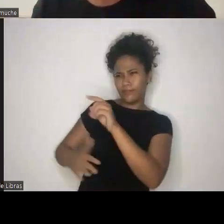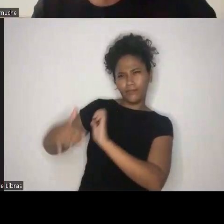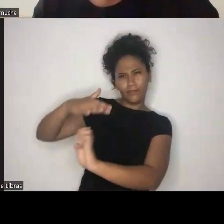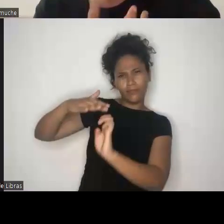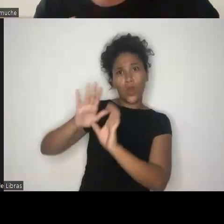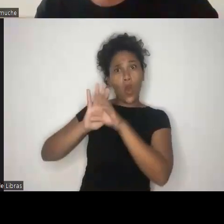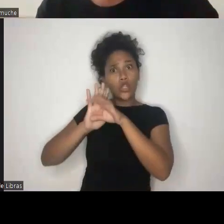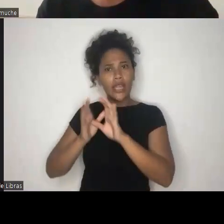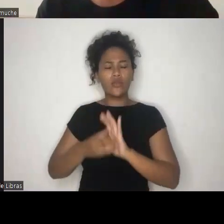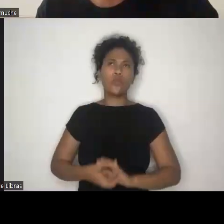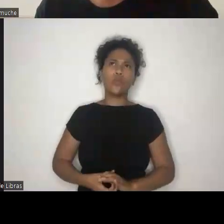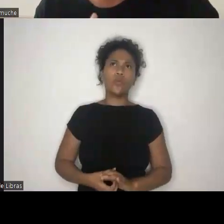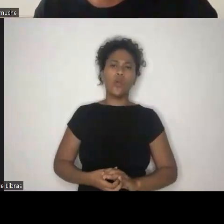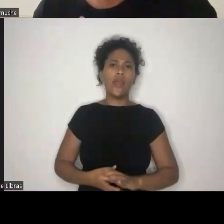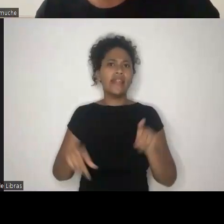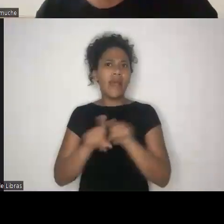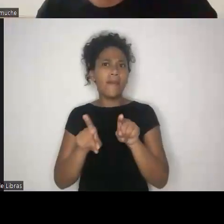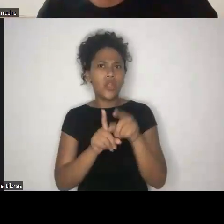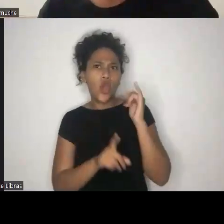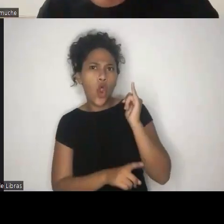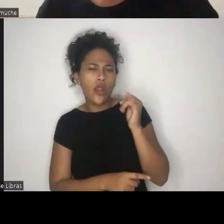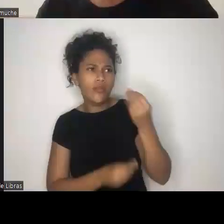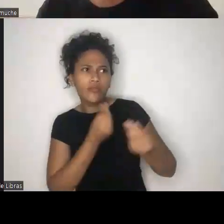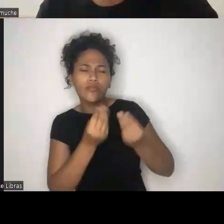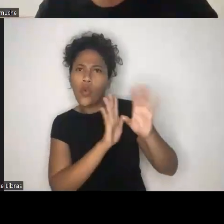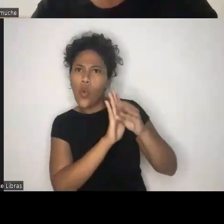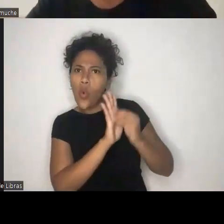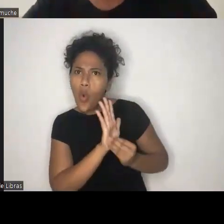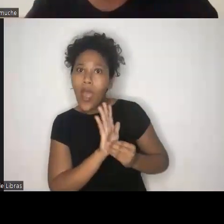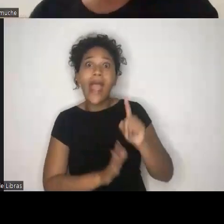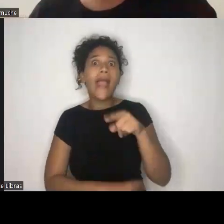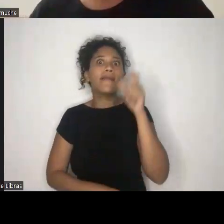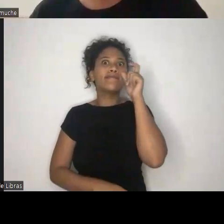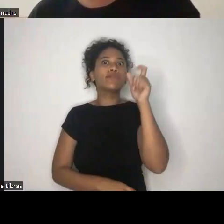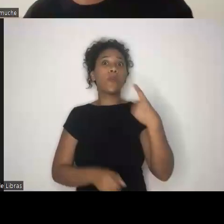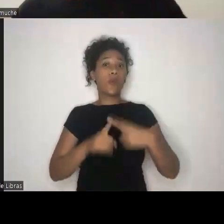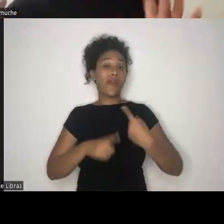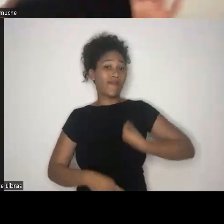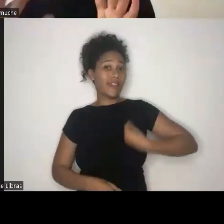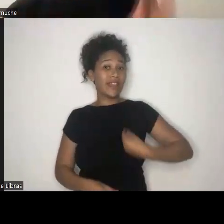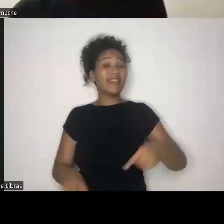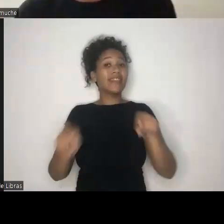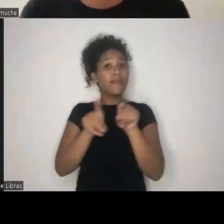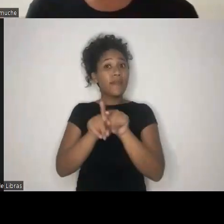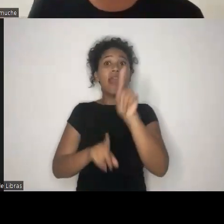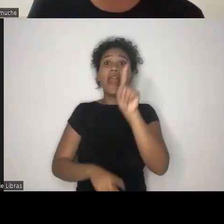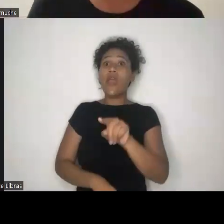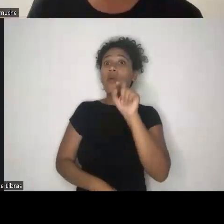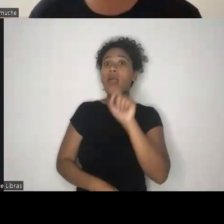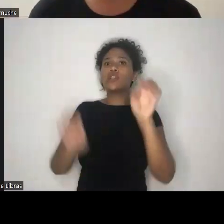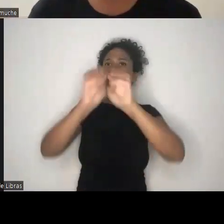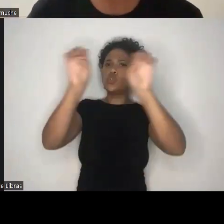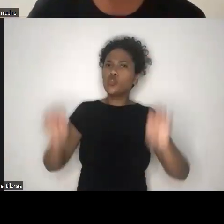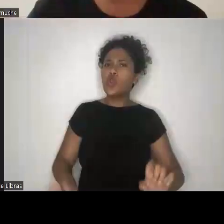conceito com um storytelli é muito positivo porque a nossa vida ela é também é estruturada